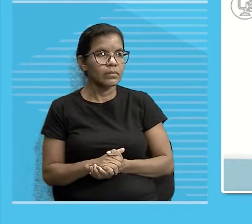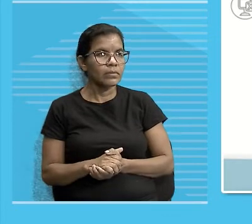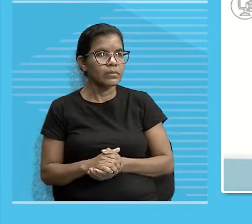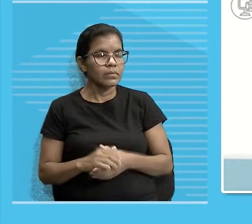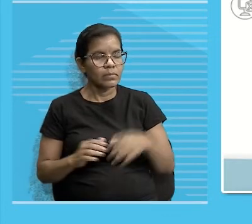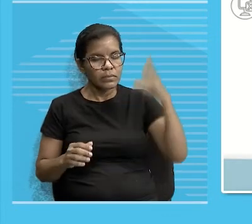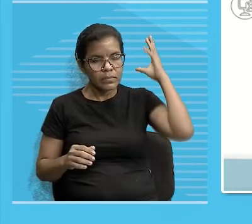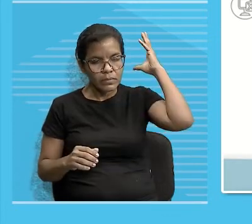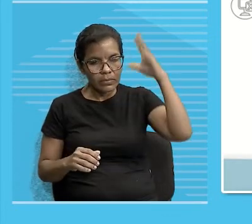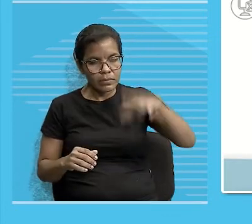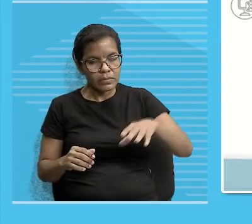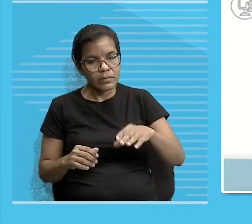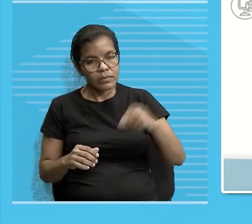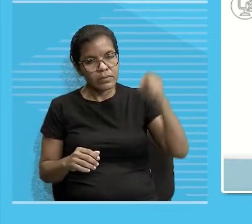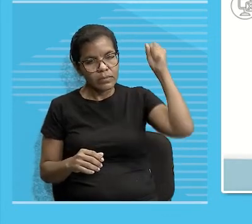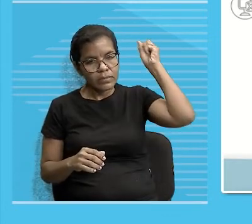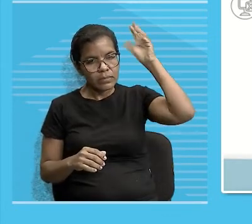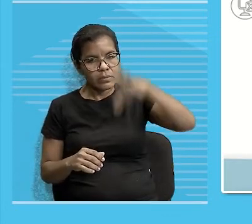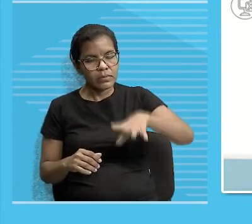incide